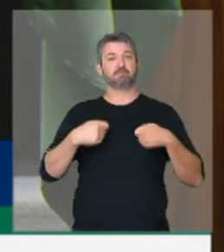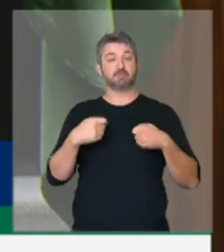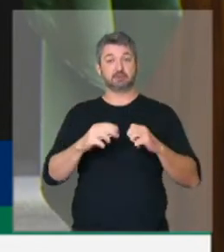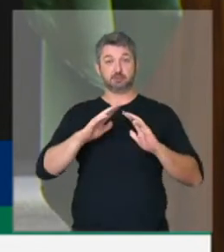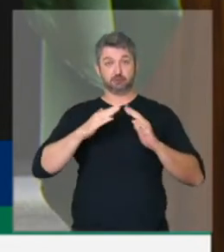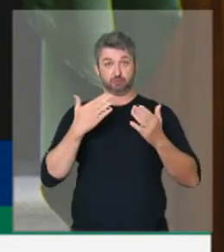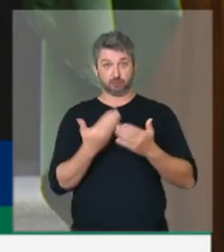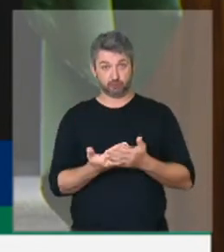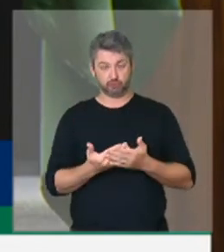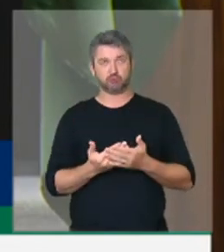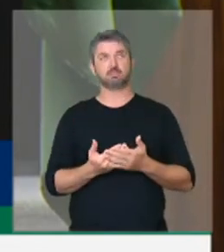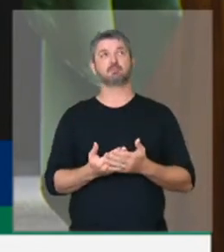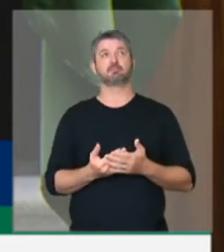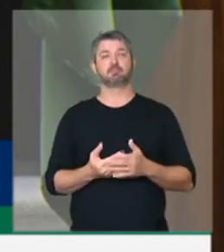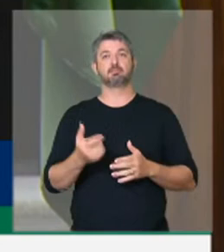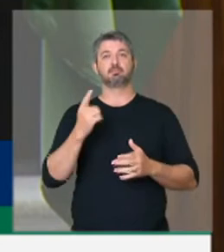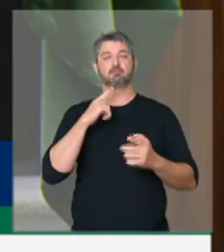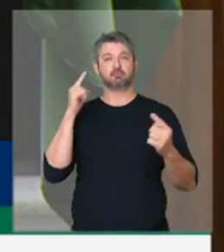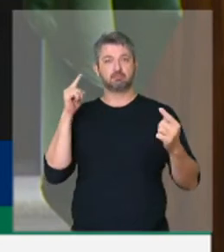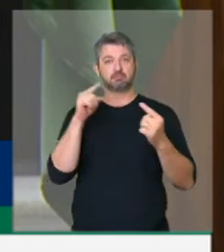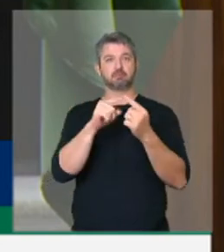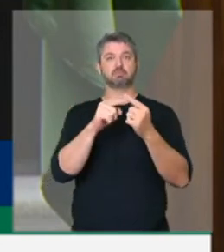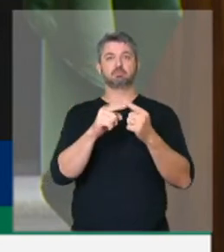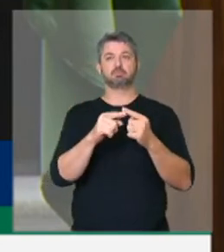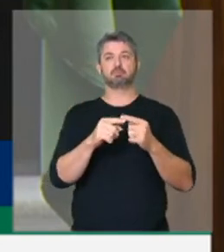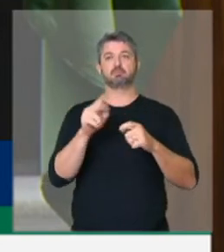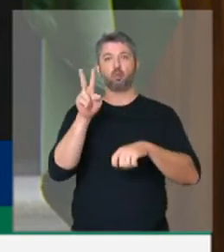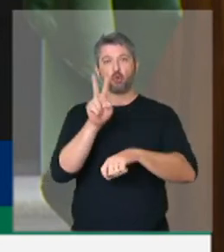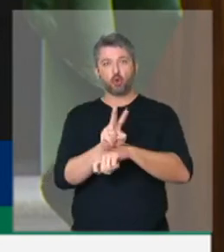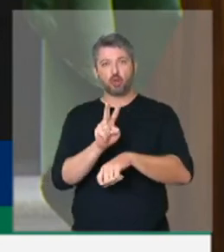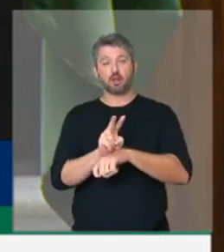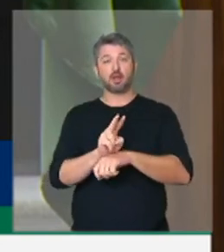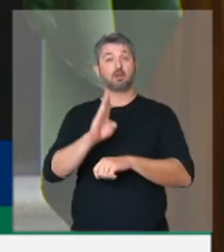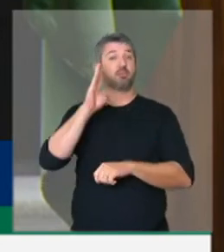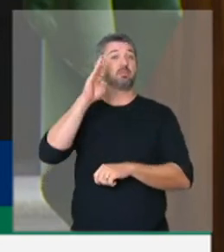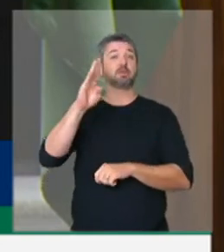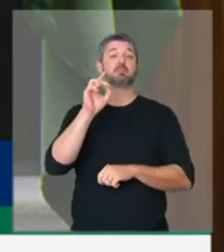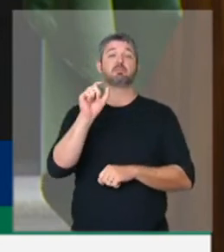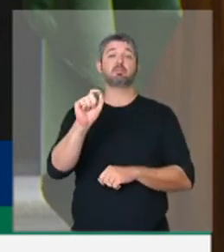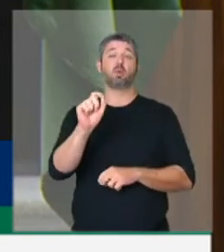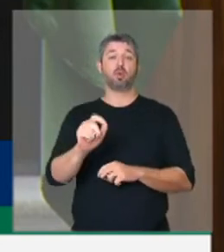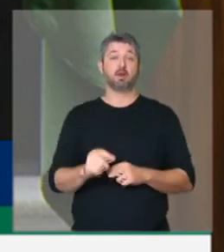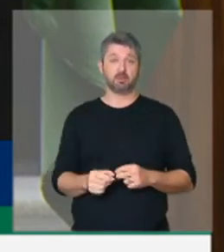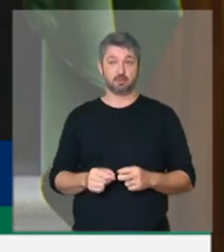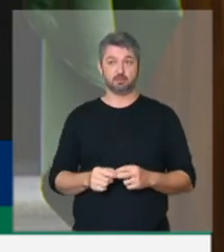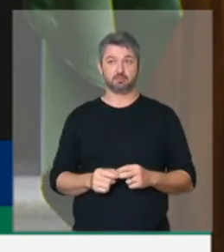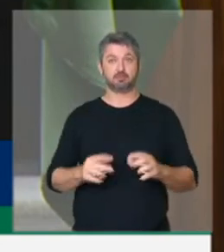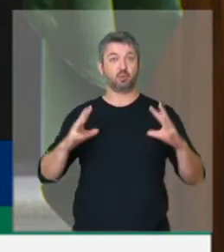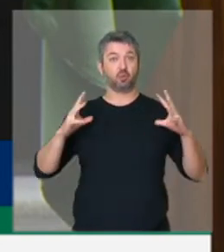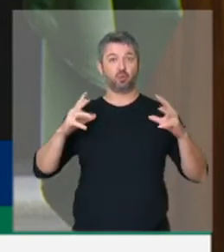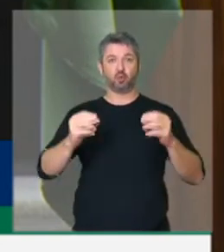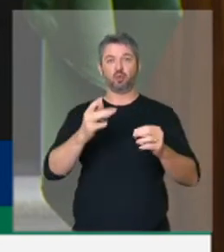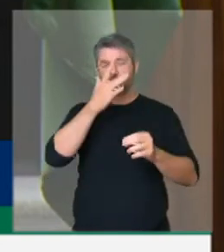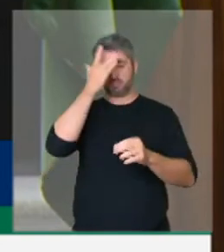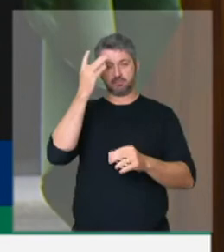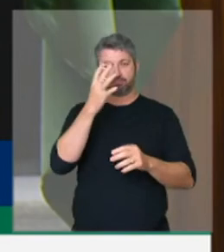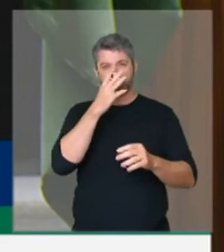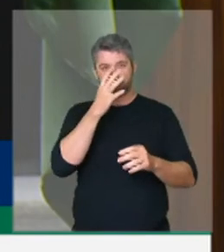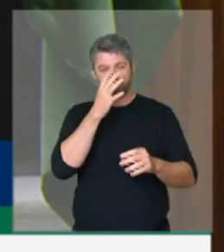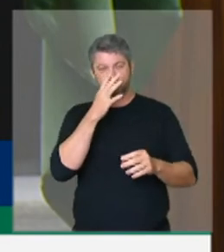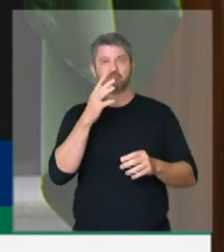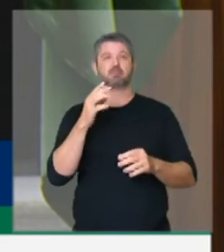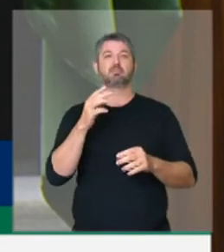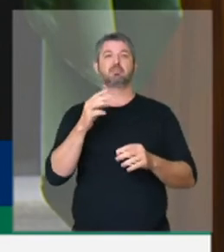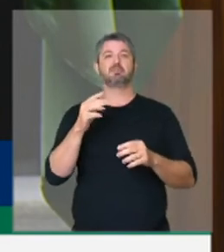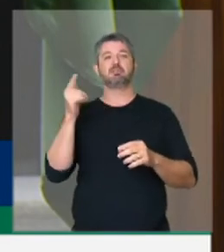escolas estejam alcançadas, monitoradas e, mais do que nunca, que todos possam acompanhar para que o 5G